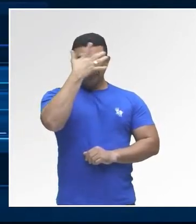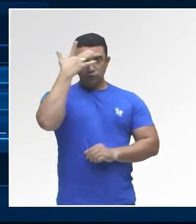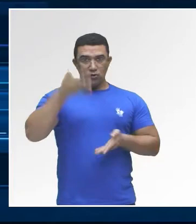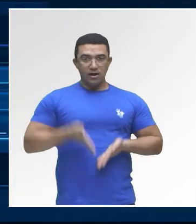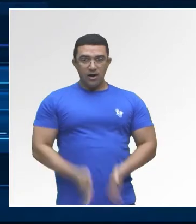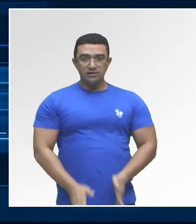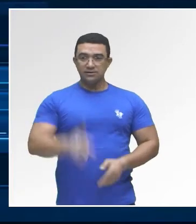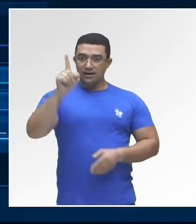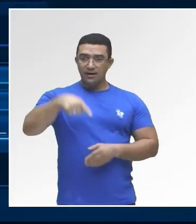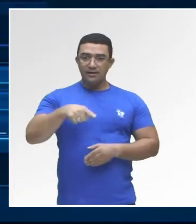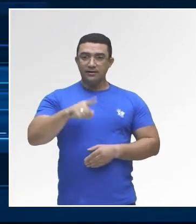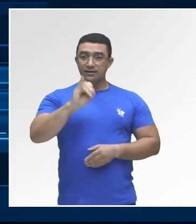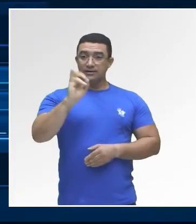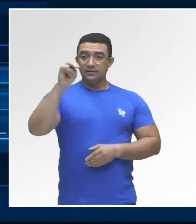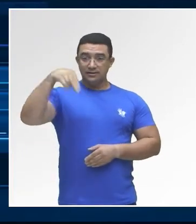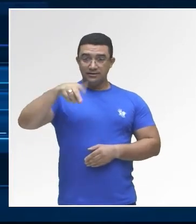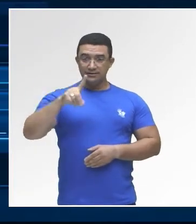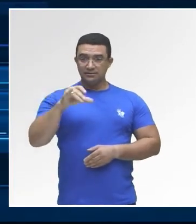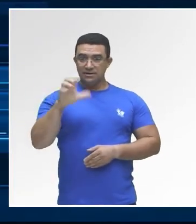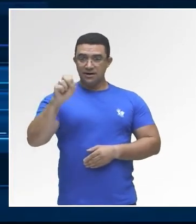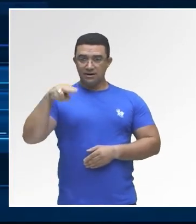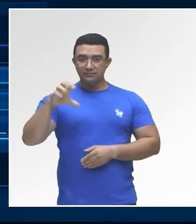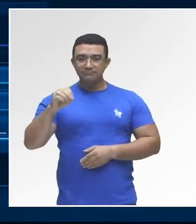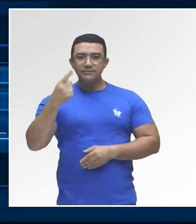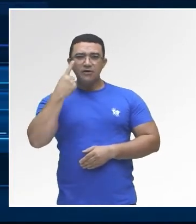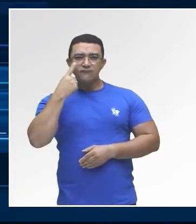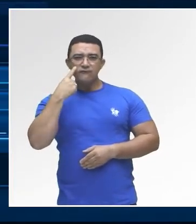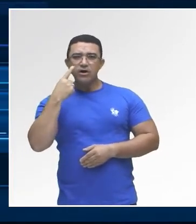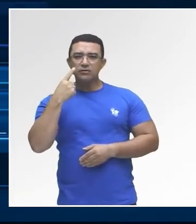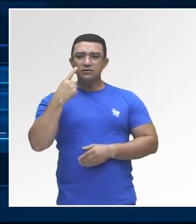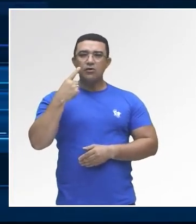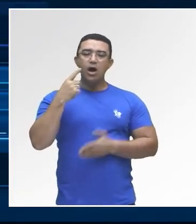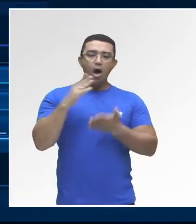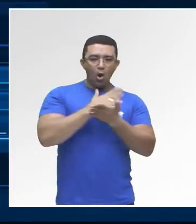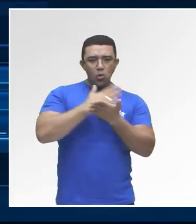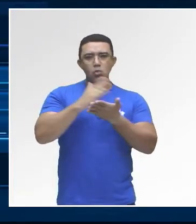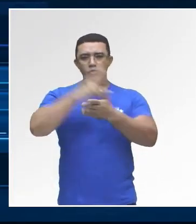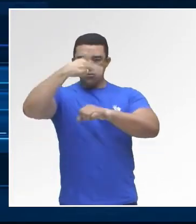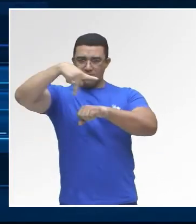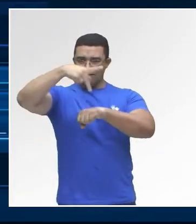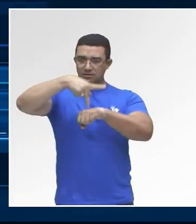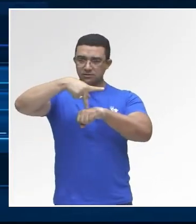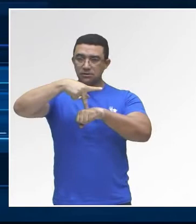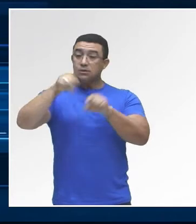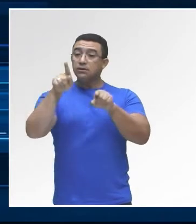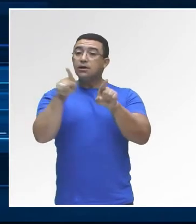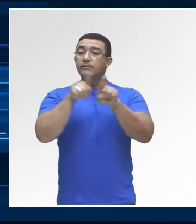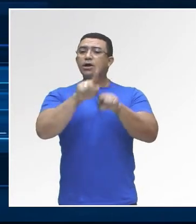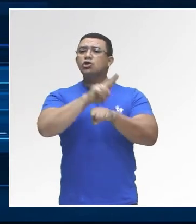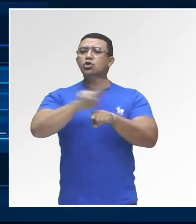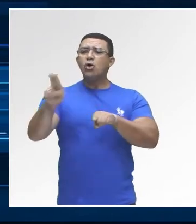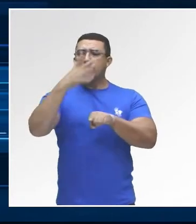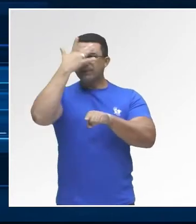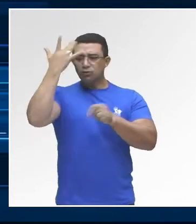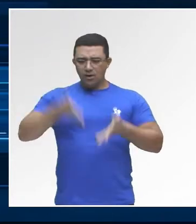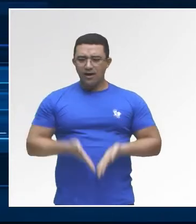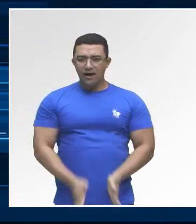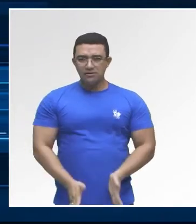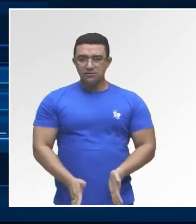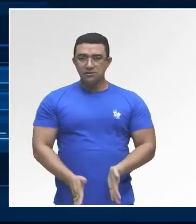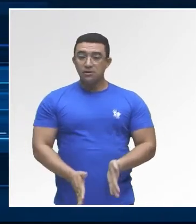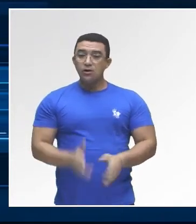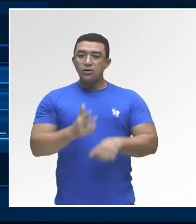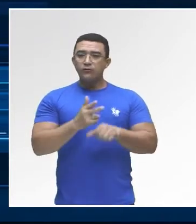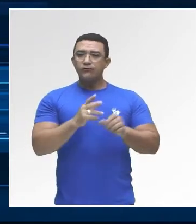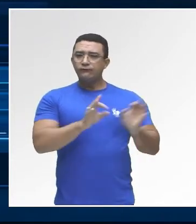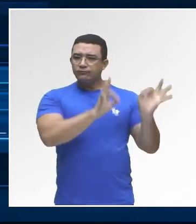Indian. Então, vocês já viram um pouco sobre isso, né? Sobre os países e nacionalidades. Vocês viram um pequeno vídeo que mostrava alguma